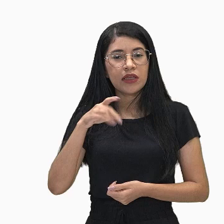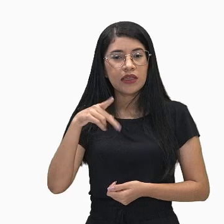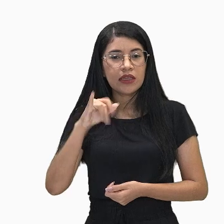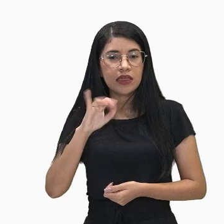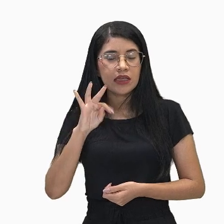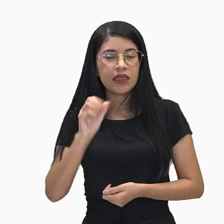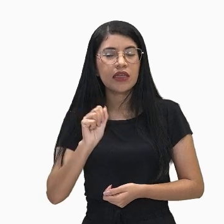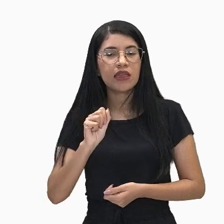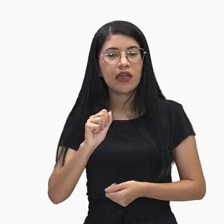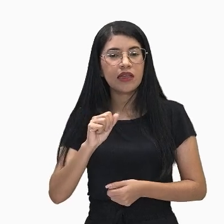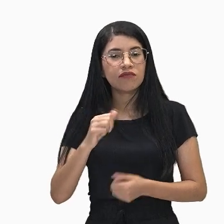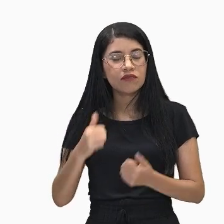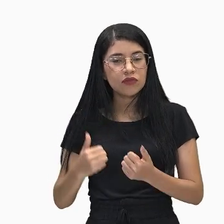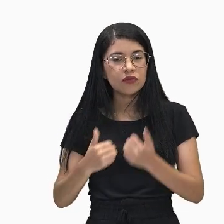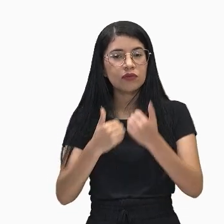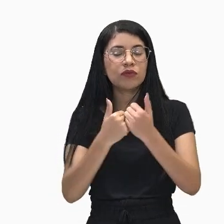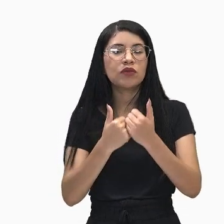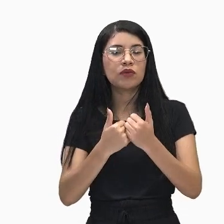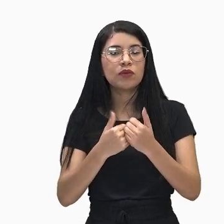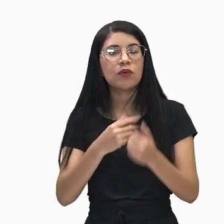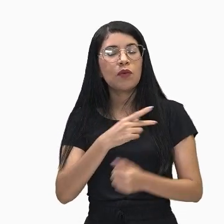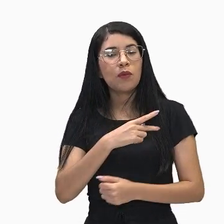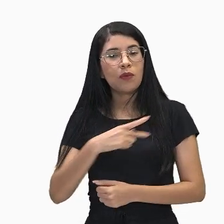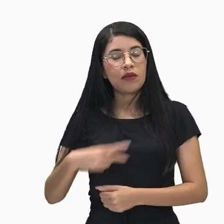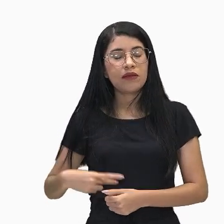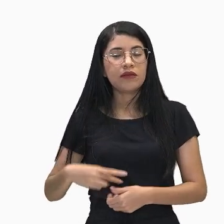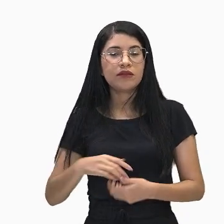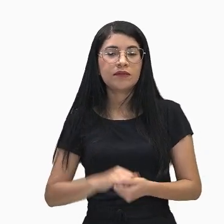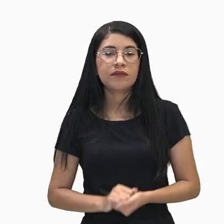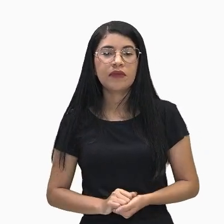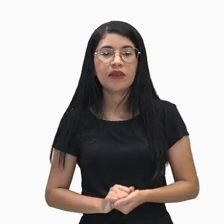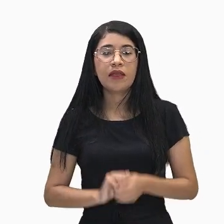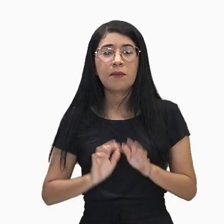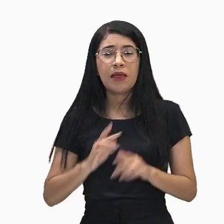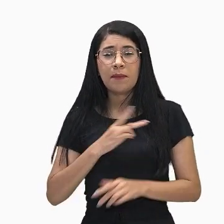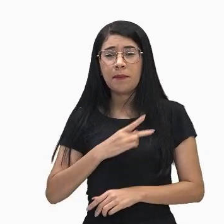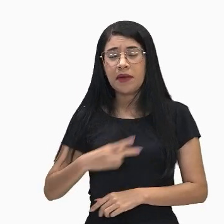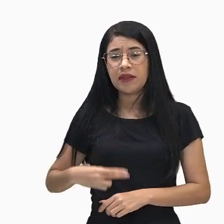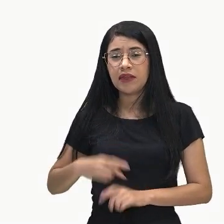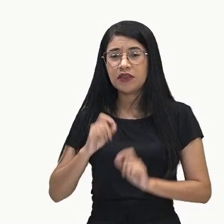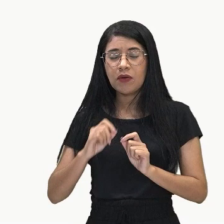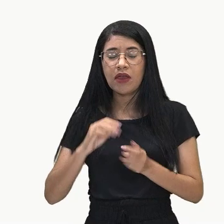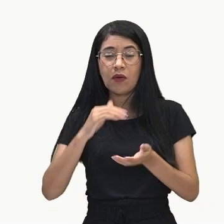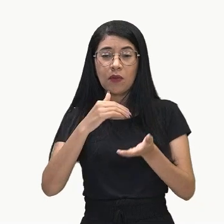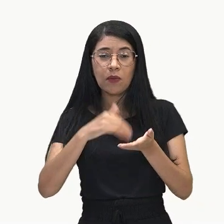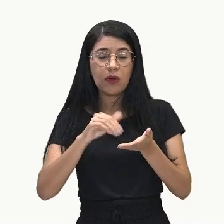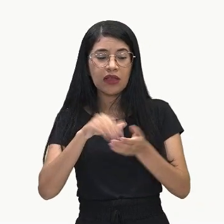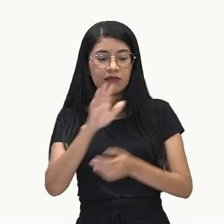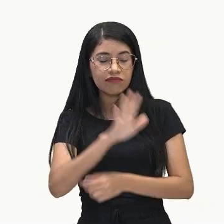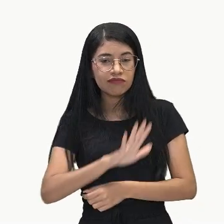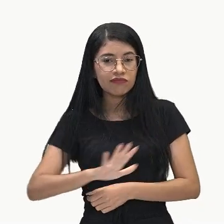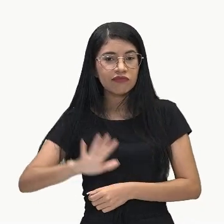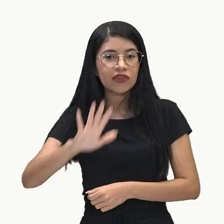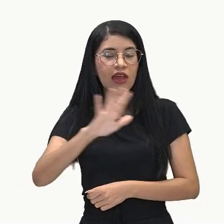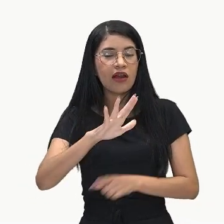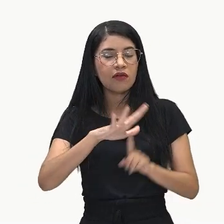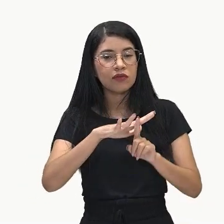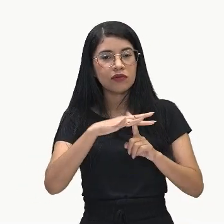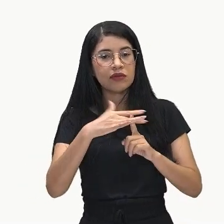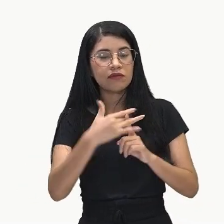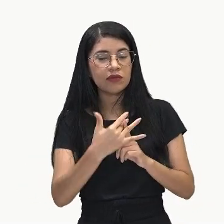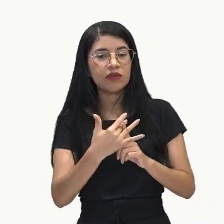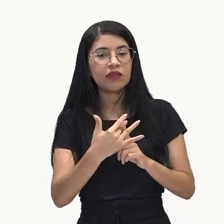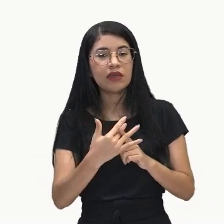da União Soviética, tá, gente? Presidente, entenda-se como secretário-geral do Partido Comunista, que